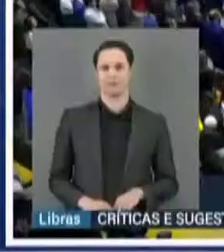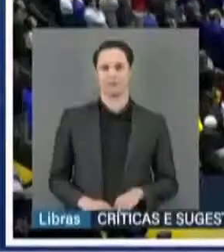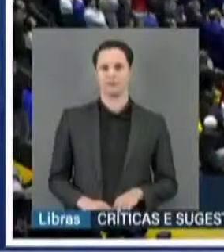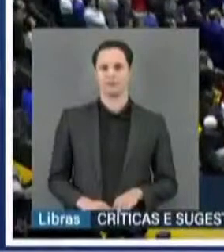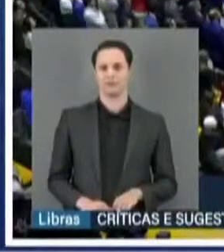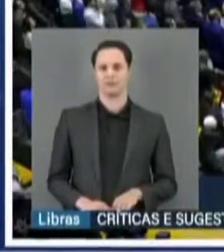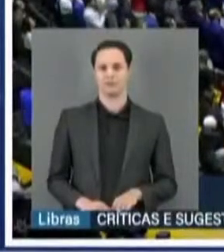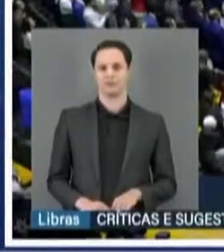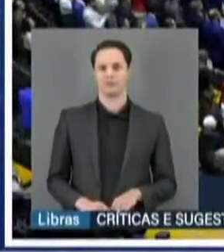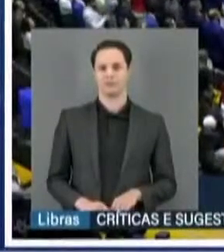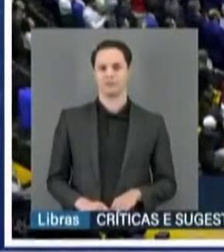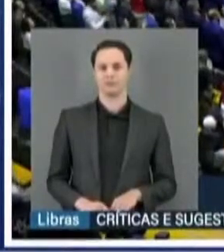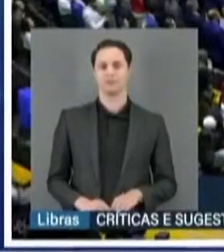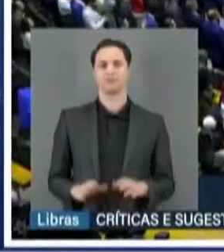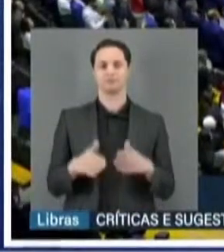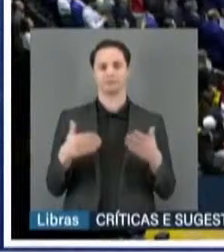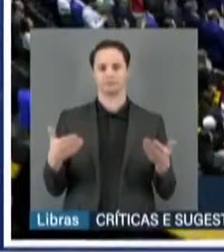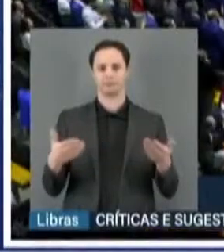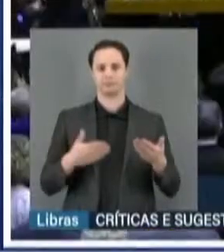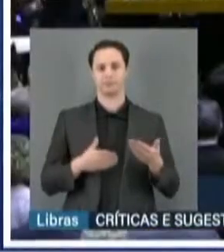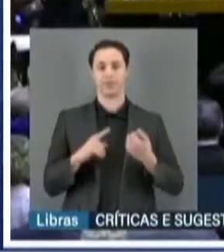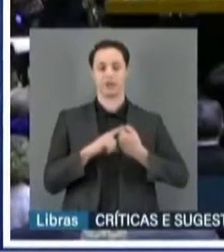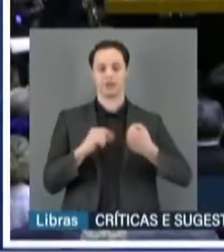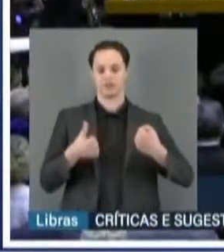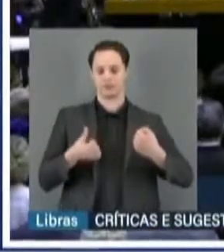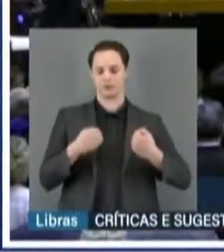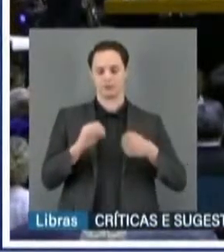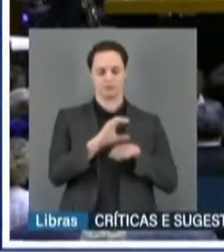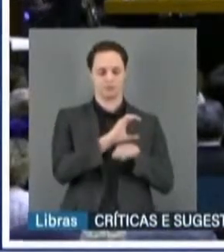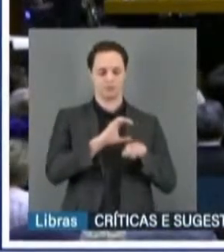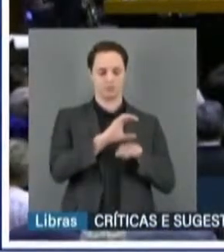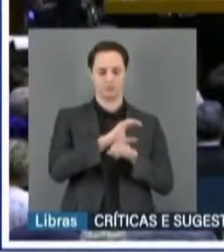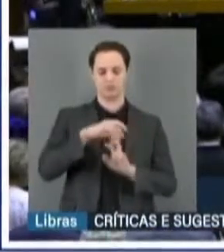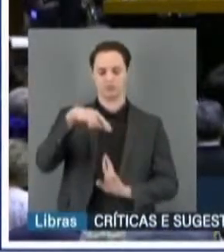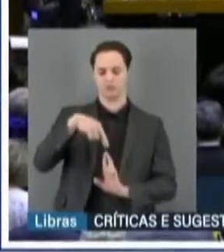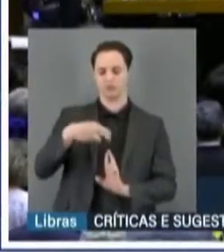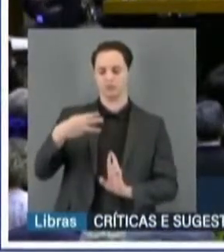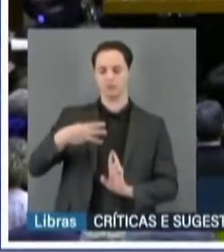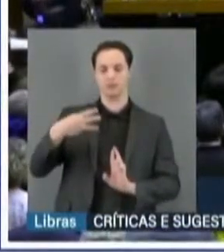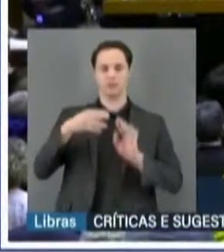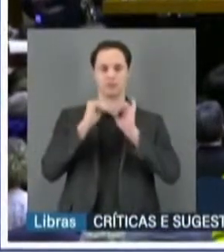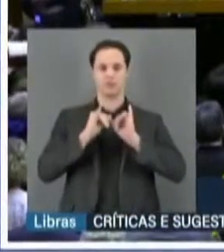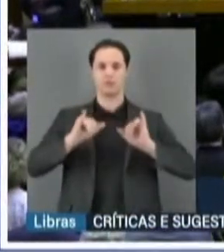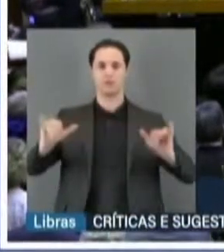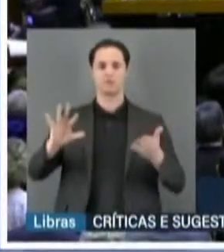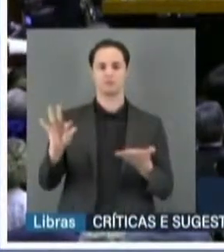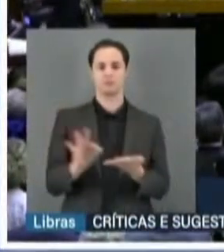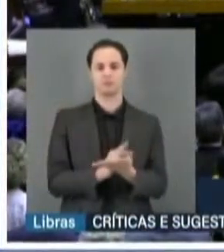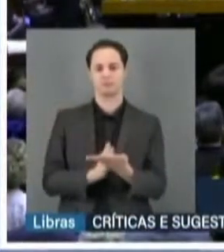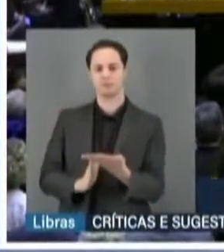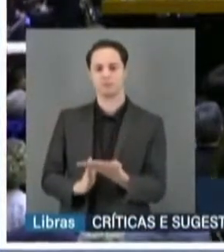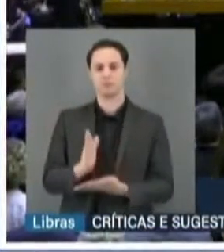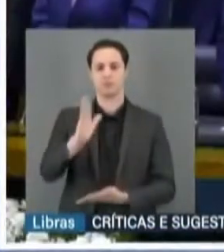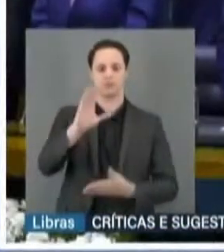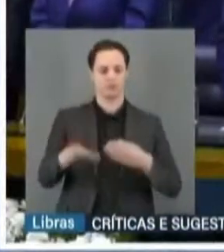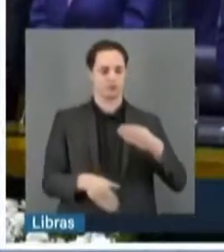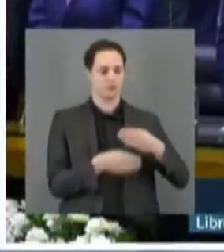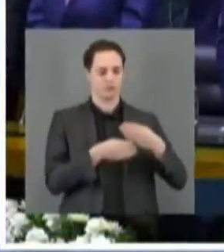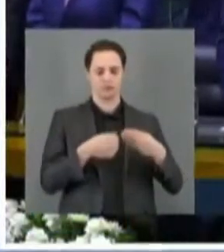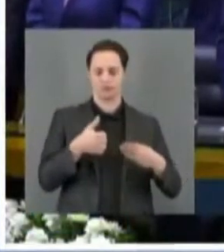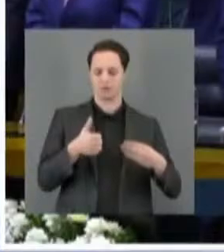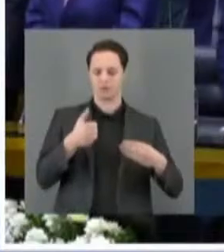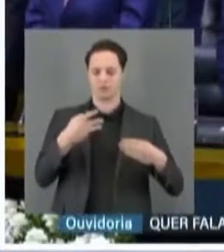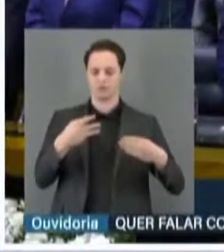esperava que fosse. Mas foi a reforma possível de ser aprovada. Eu acredito que é sim uma